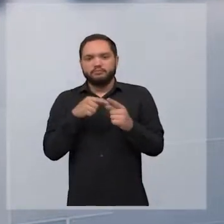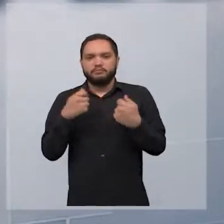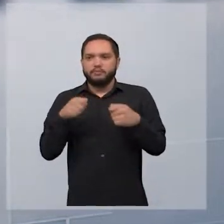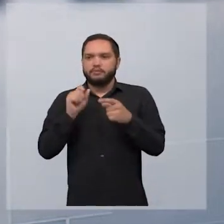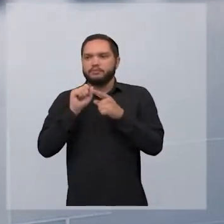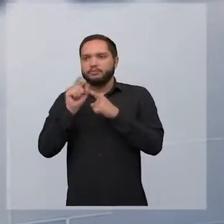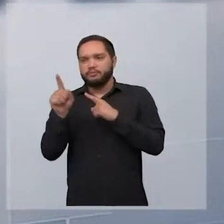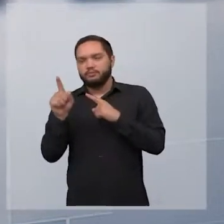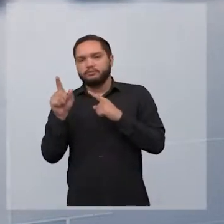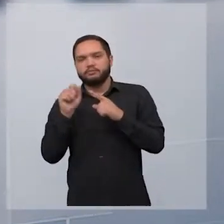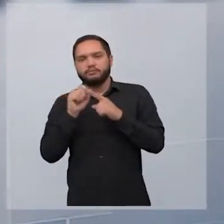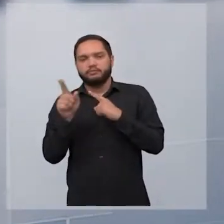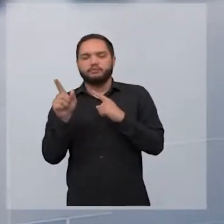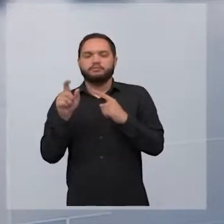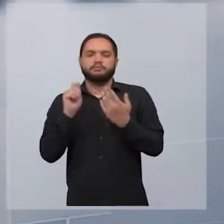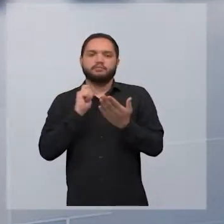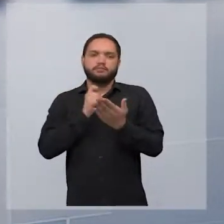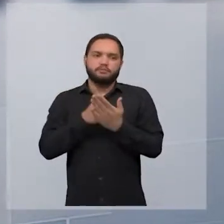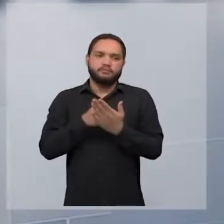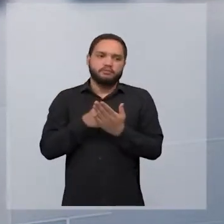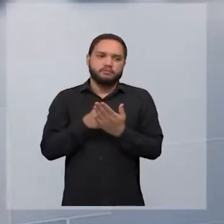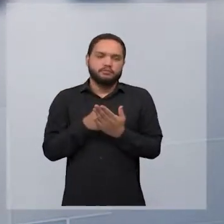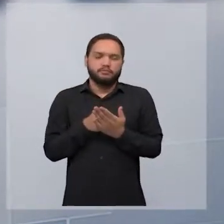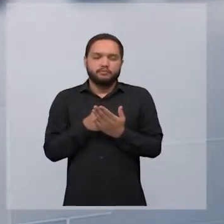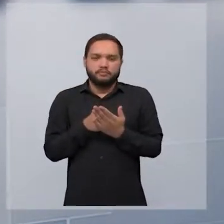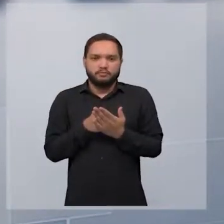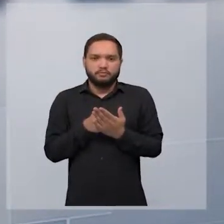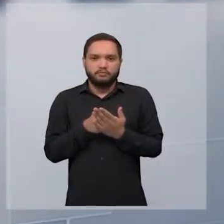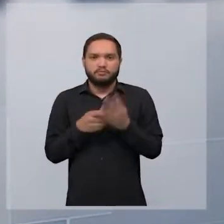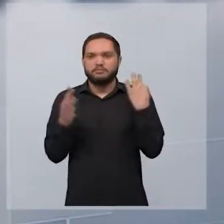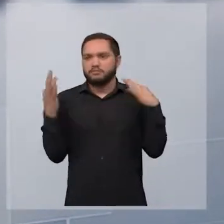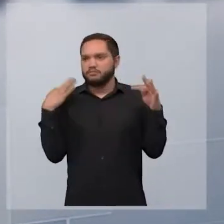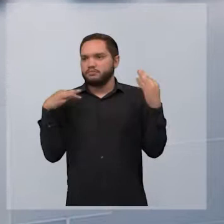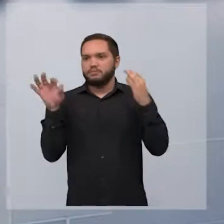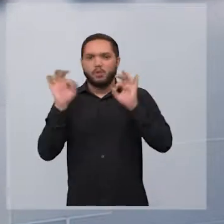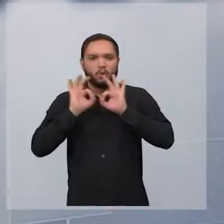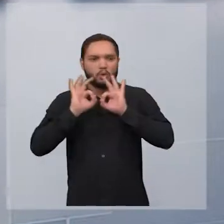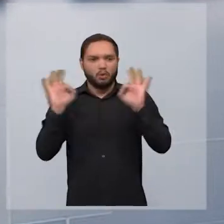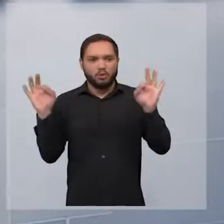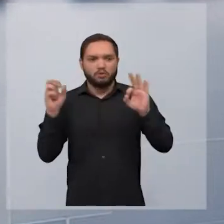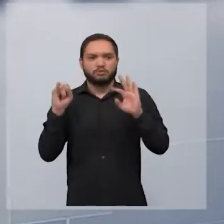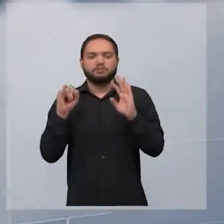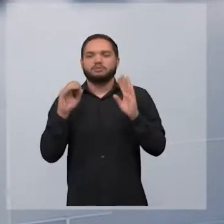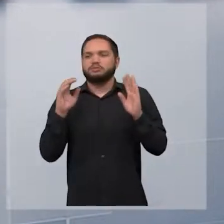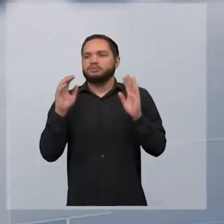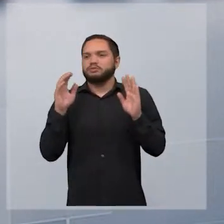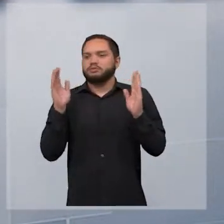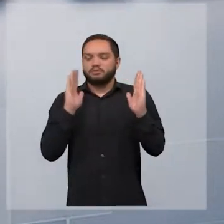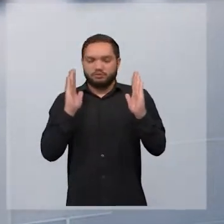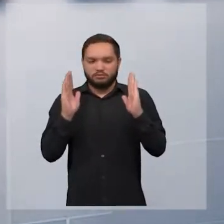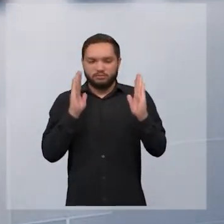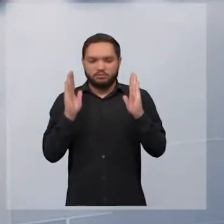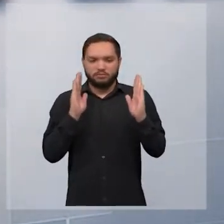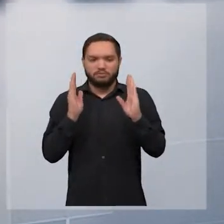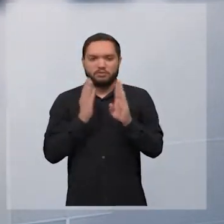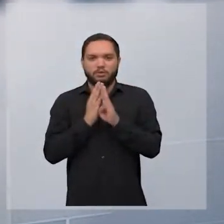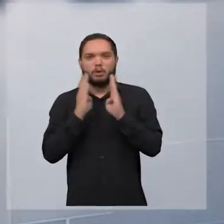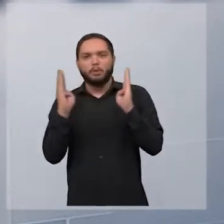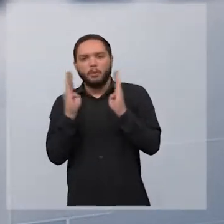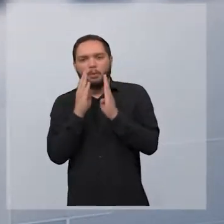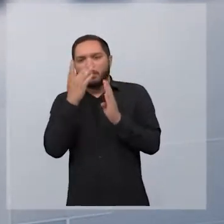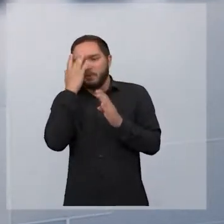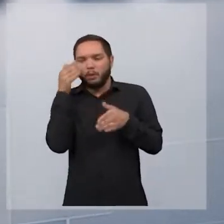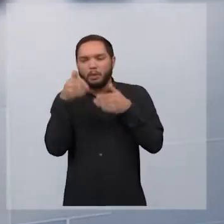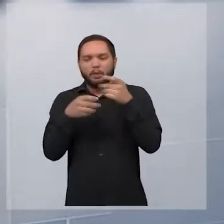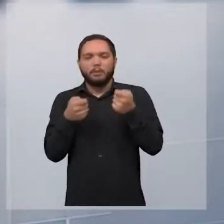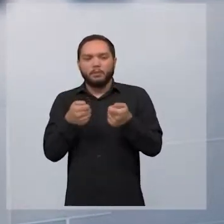3, como a temporada é turismo, aí tá ótimo. Aí quando começa a baixar o movimento, aí o Caba faz um